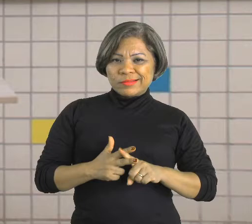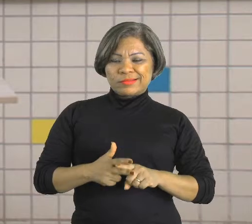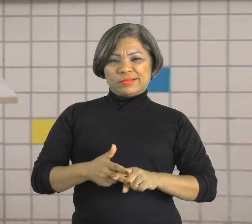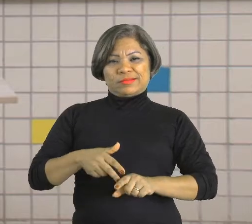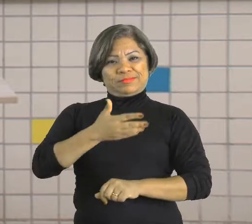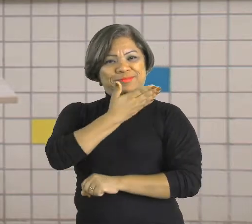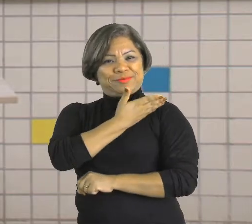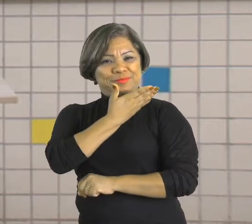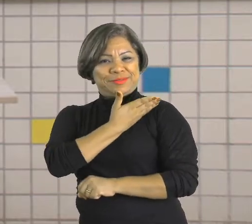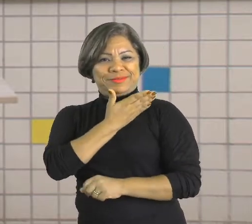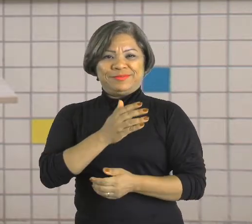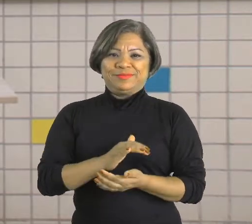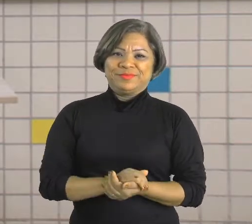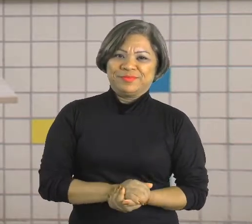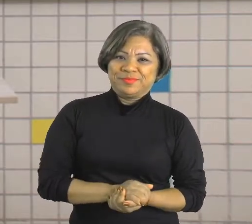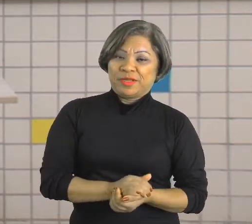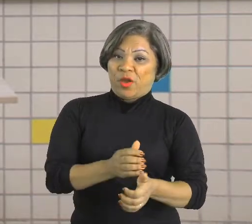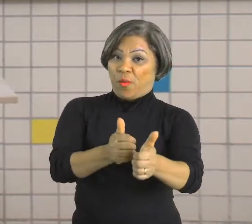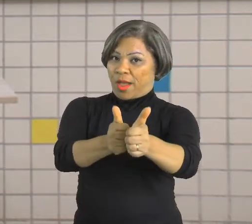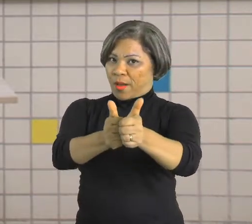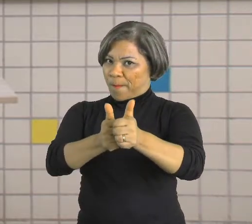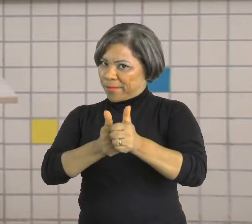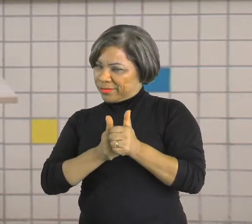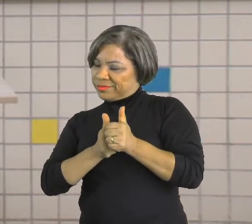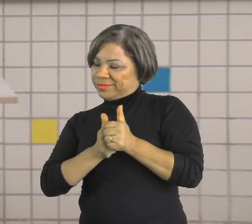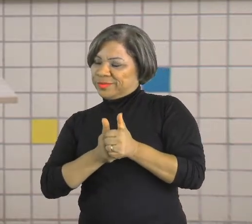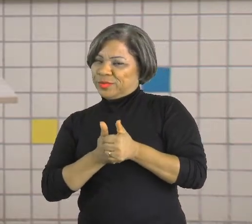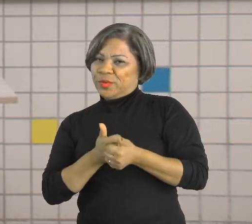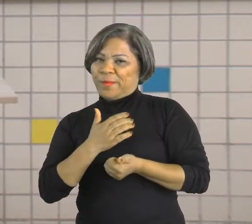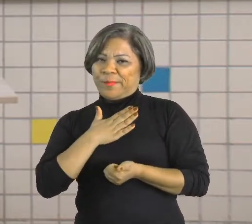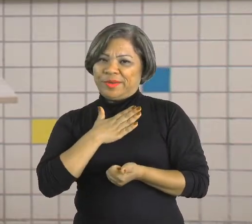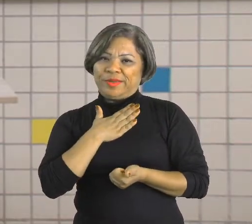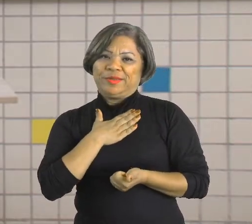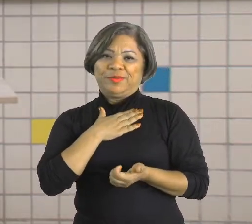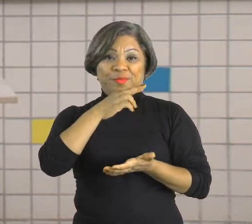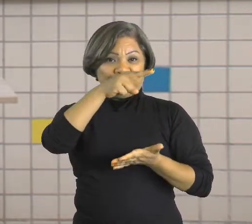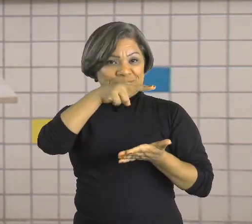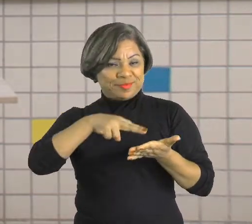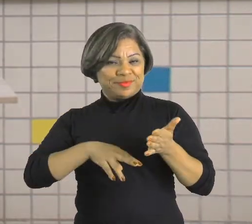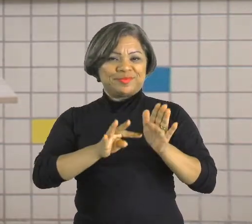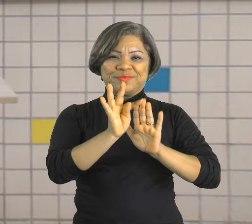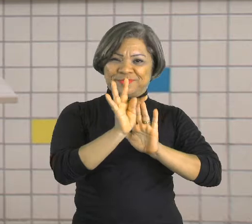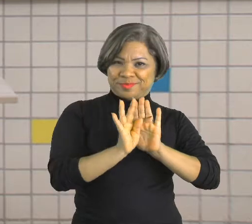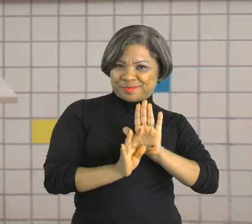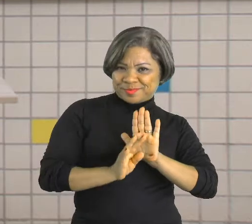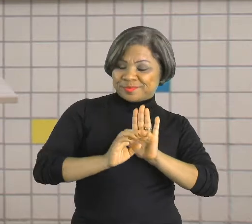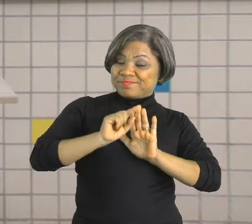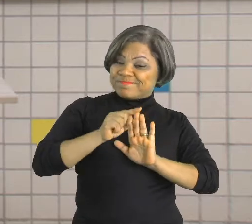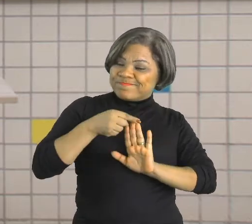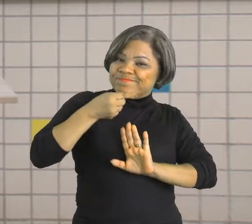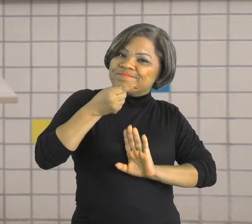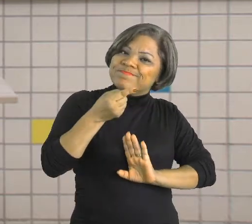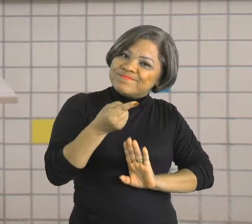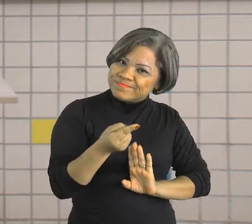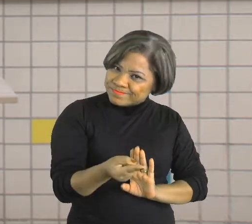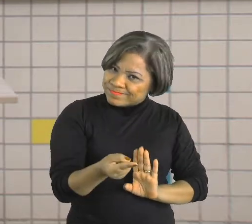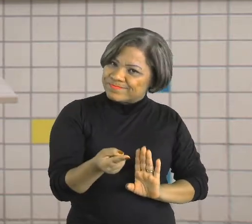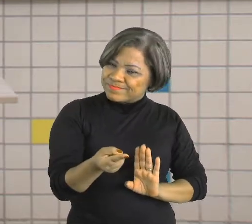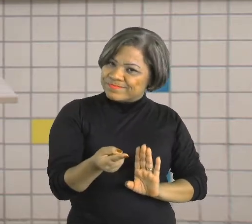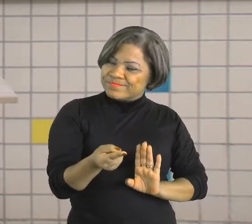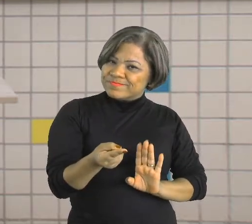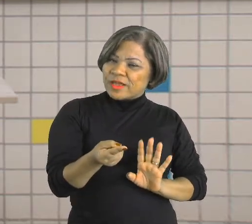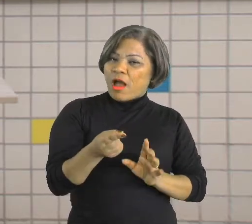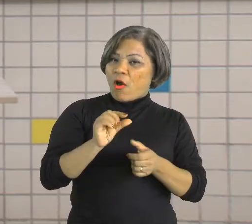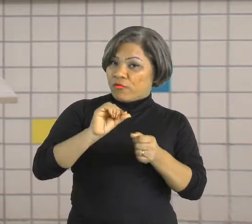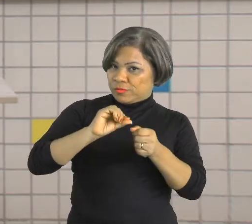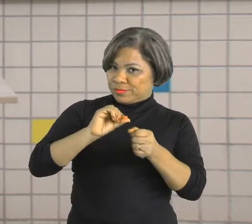vão acompanhar comigo aí na tela a leitura desse texto, para logo em seguida a gente fazer,